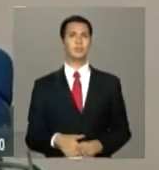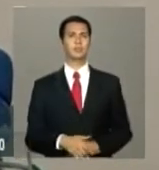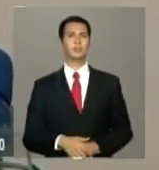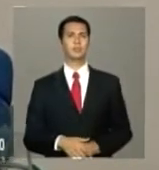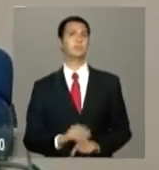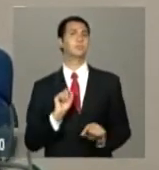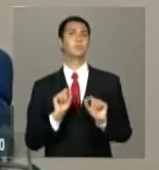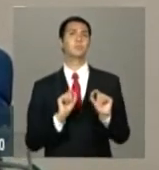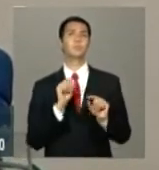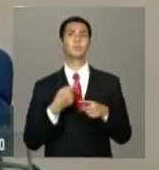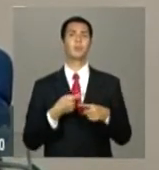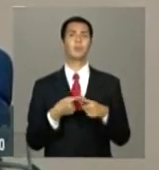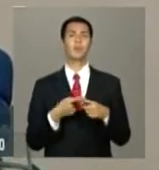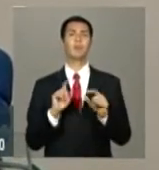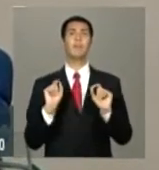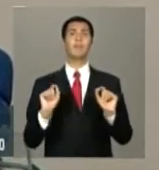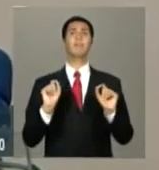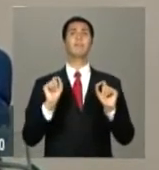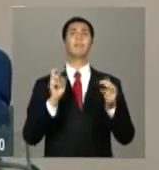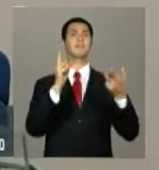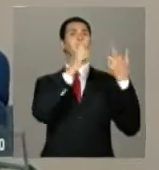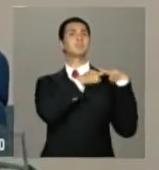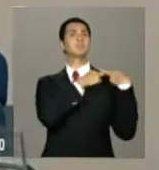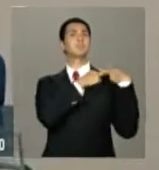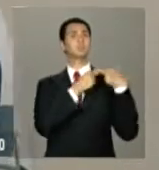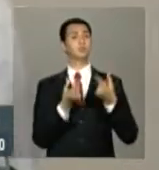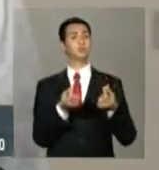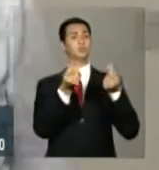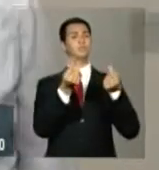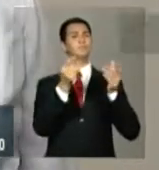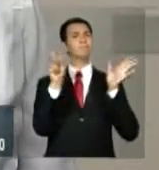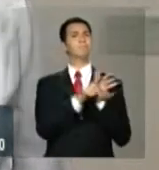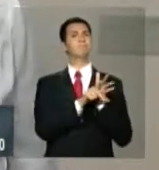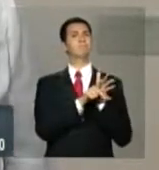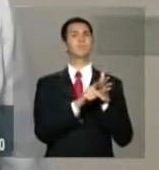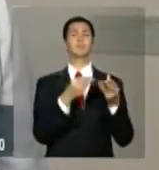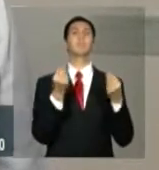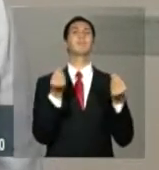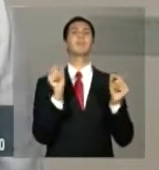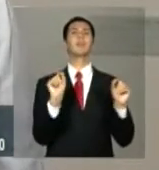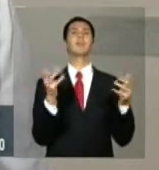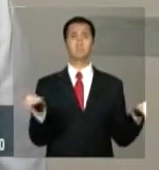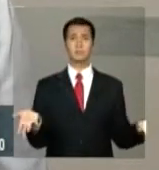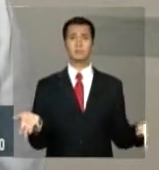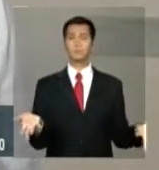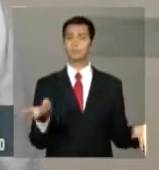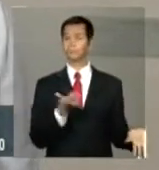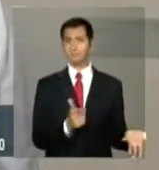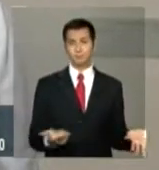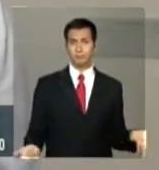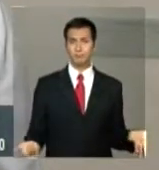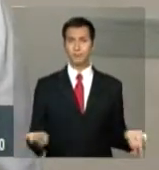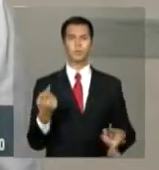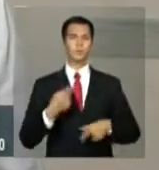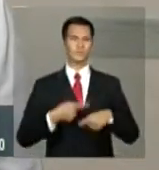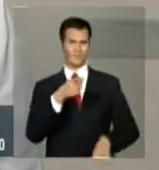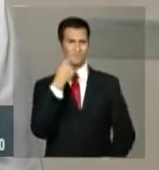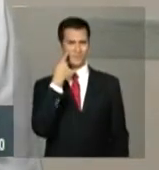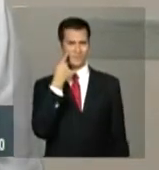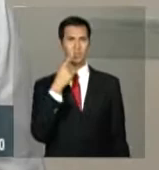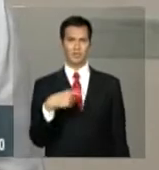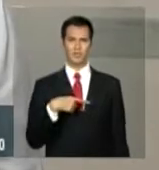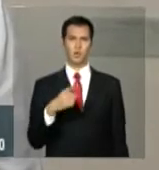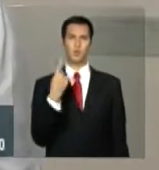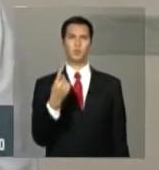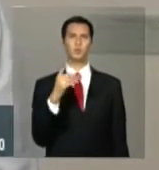é o garantidor dessa moeda em última instância? Porque você veja que colocaram um trilhão de euros, não colocaram